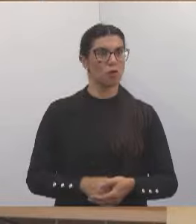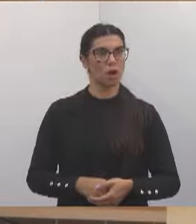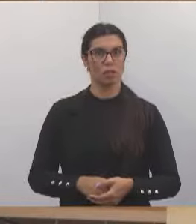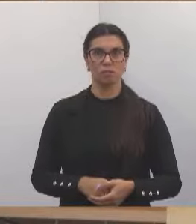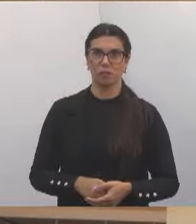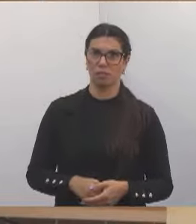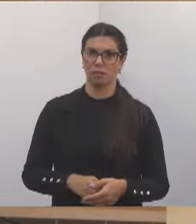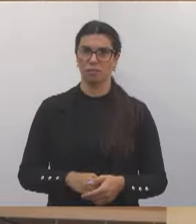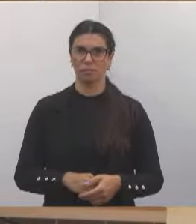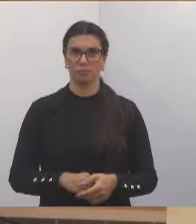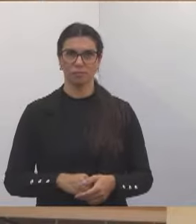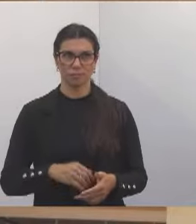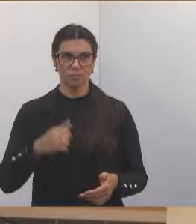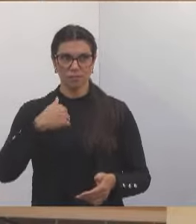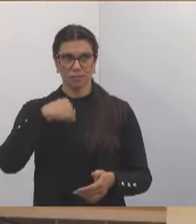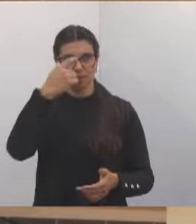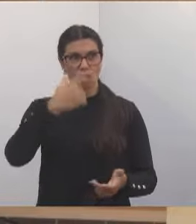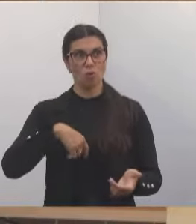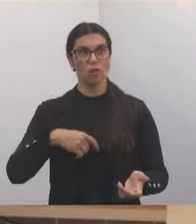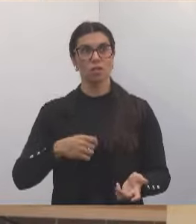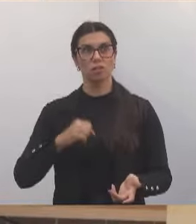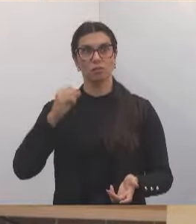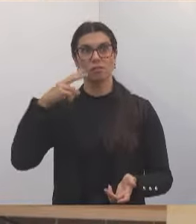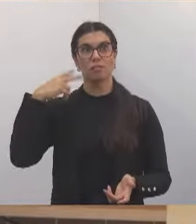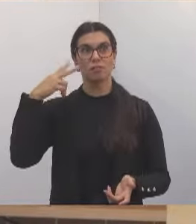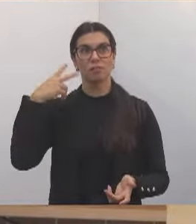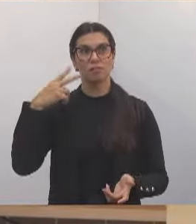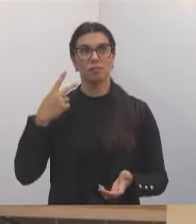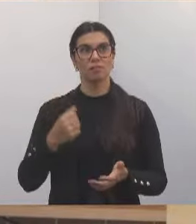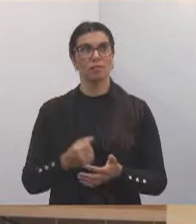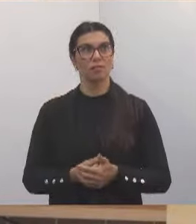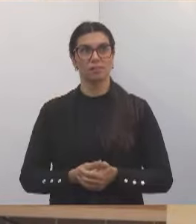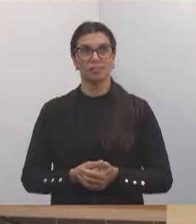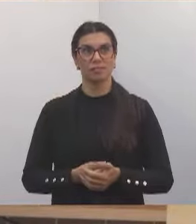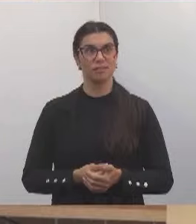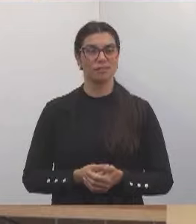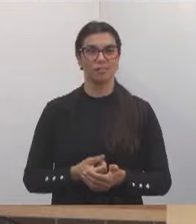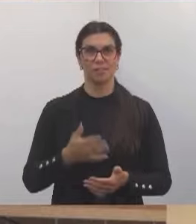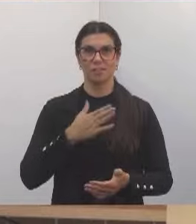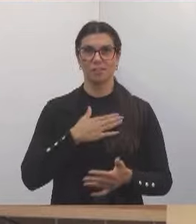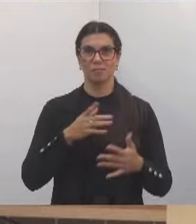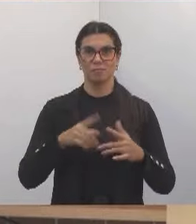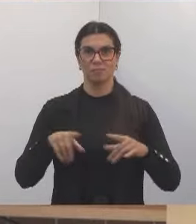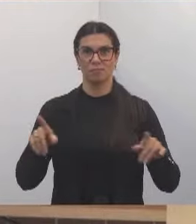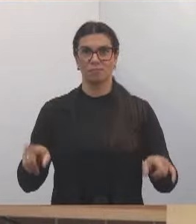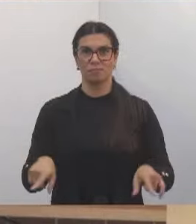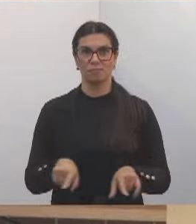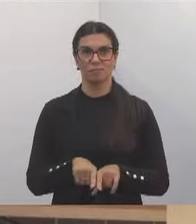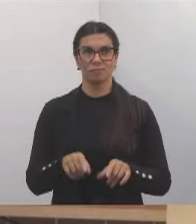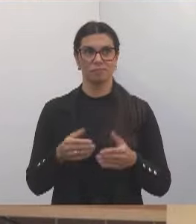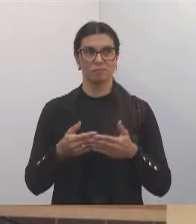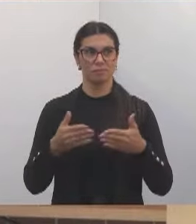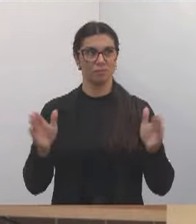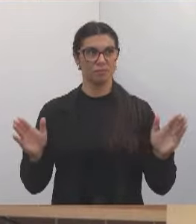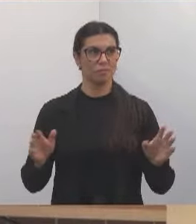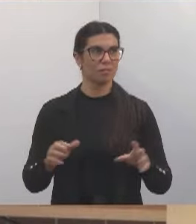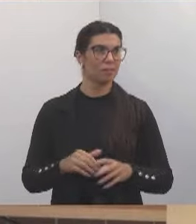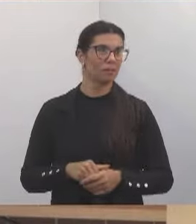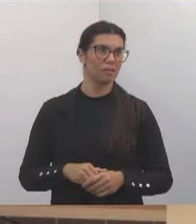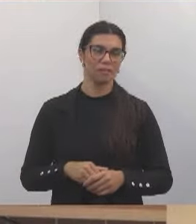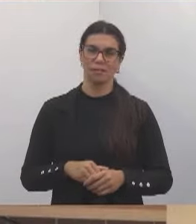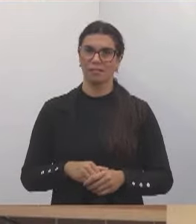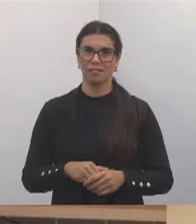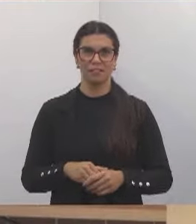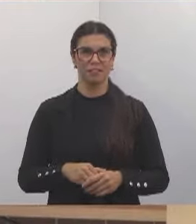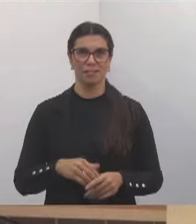Enquanto vereador dessa casa de leis, meu gabinete é limpo para quem quiser. Minhas contas são limpas para quem